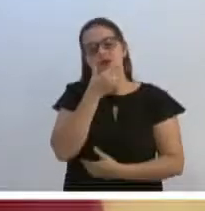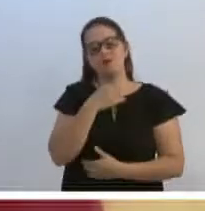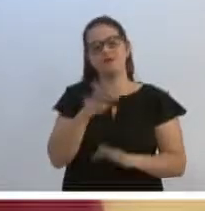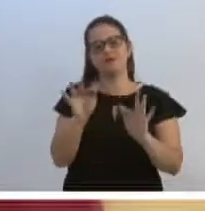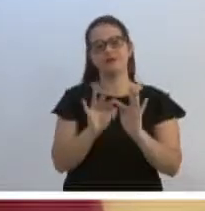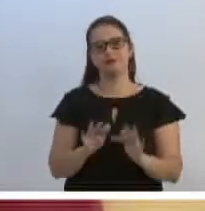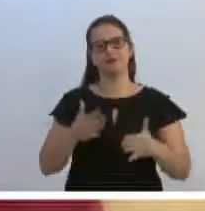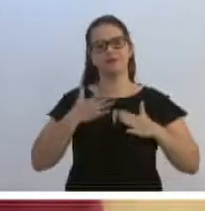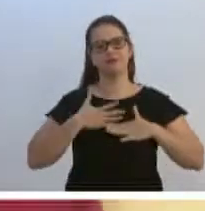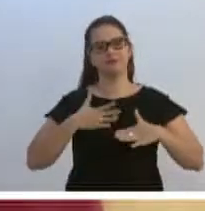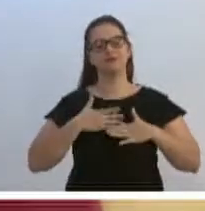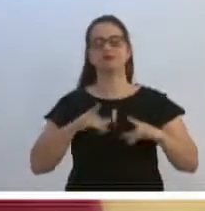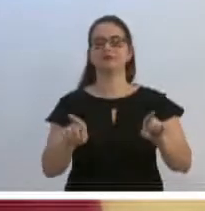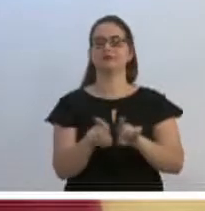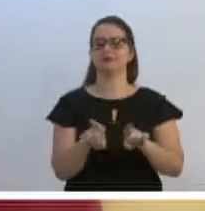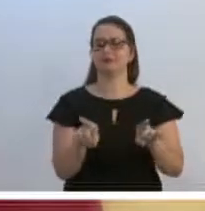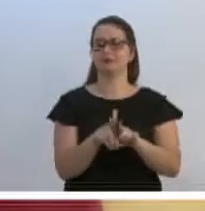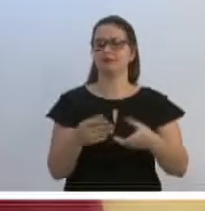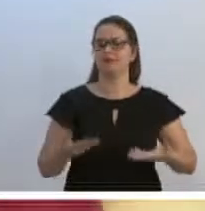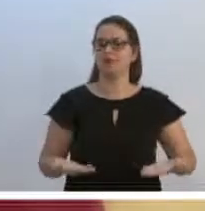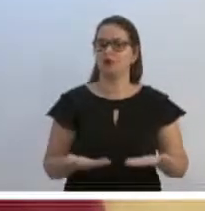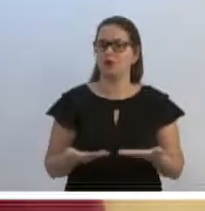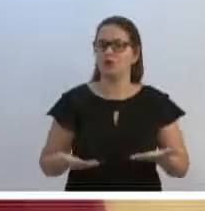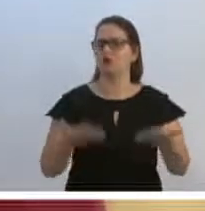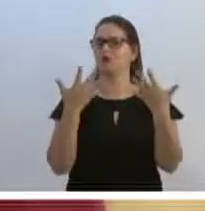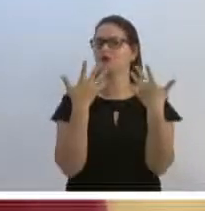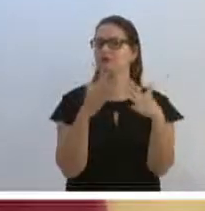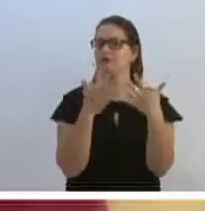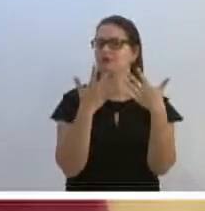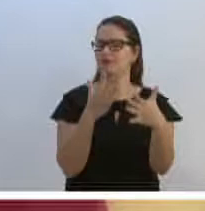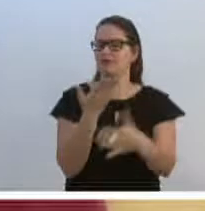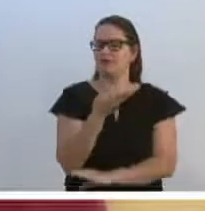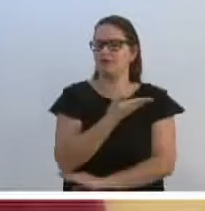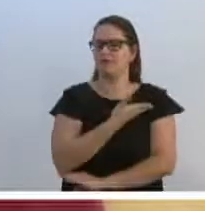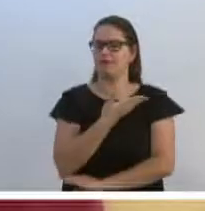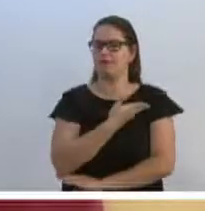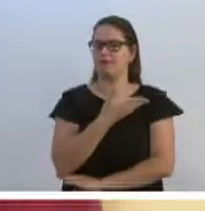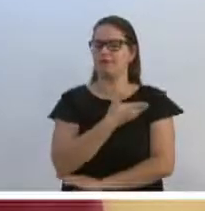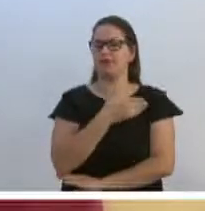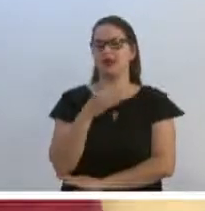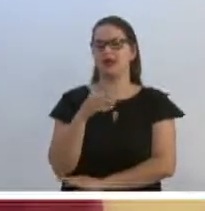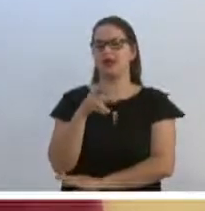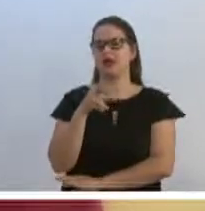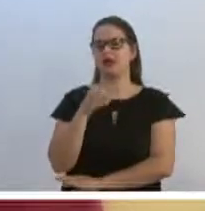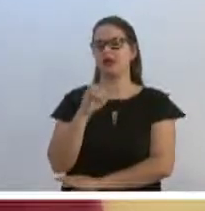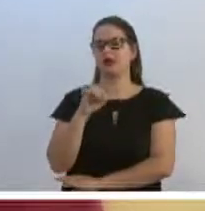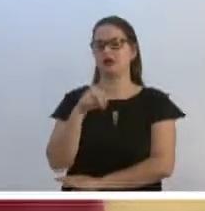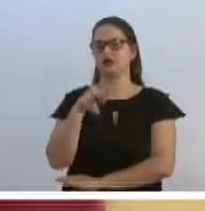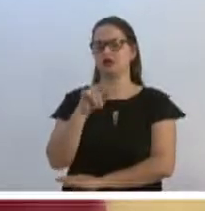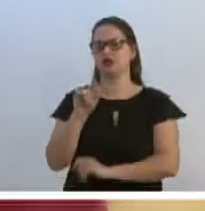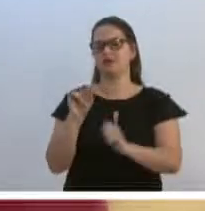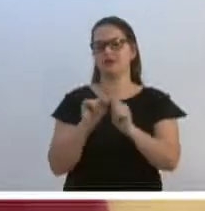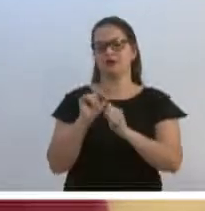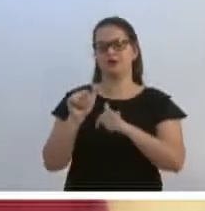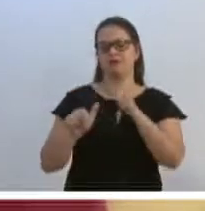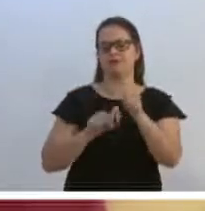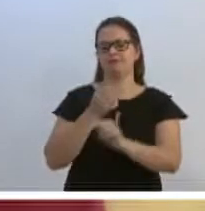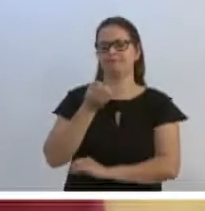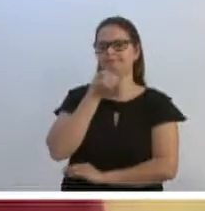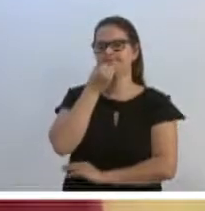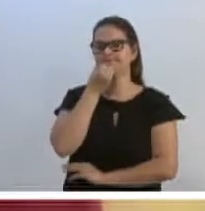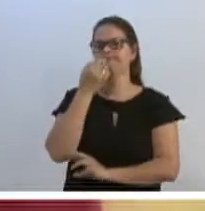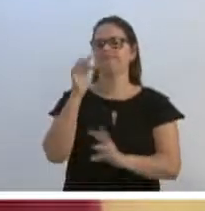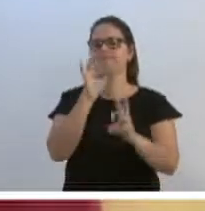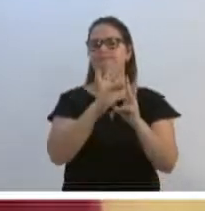mas também quero hoje nossos parabéns a nossa grande amiga cristina moreno que vem fazendo um bom trabalho na prova